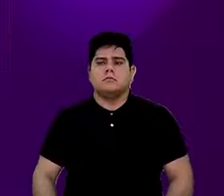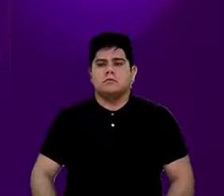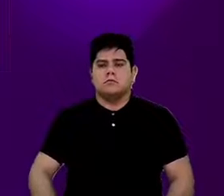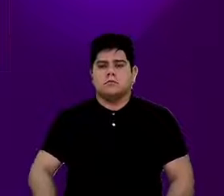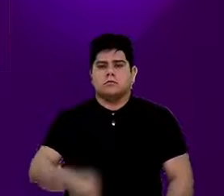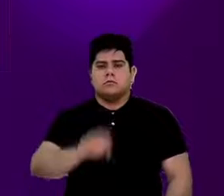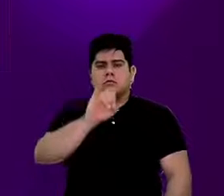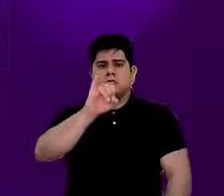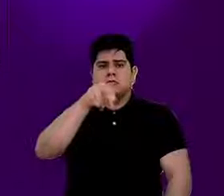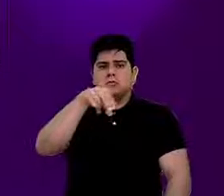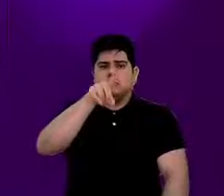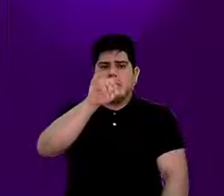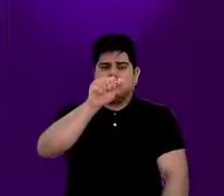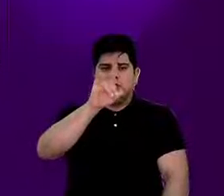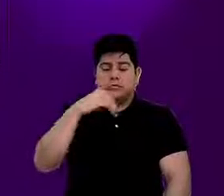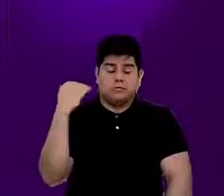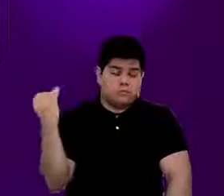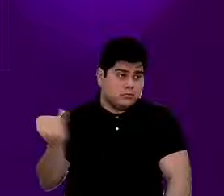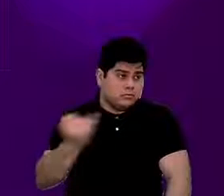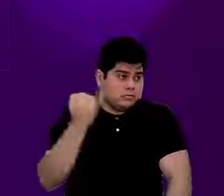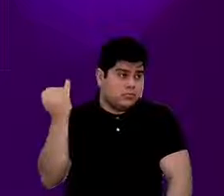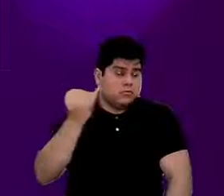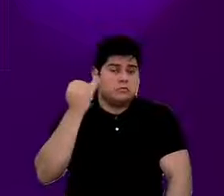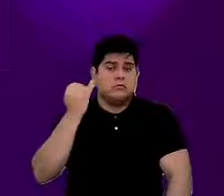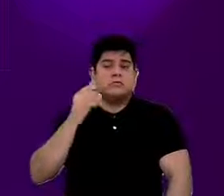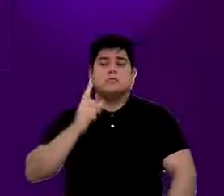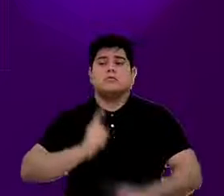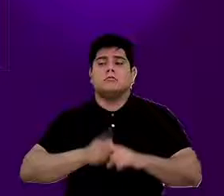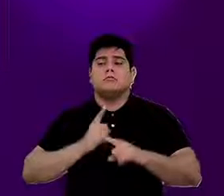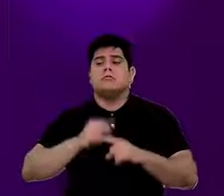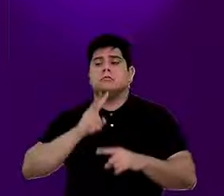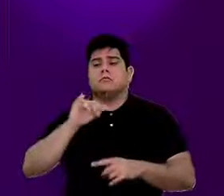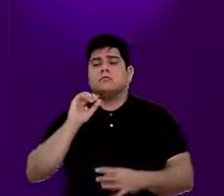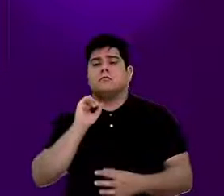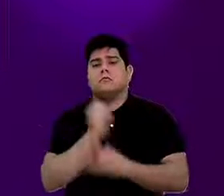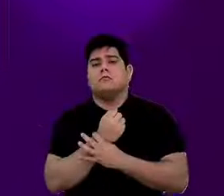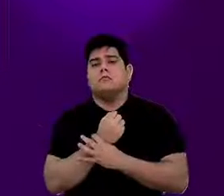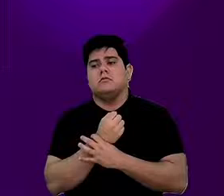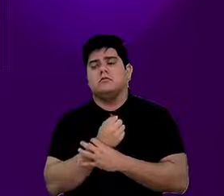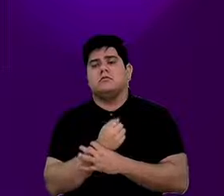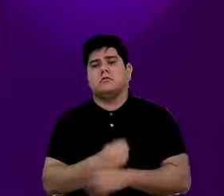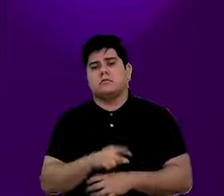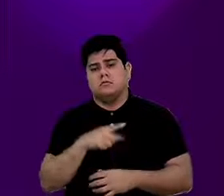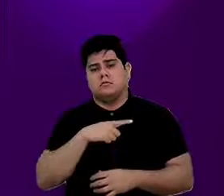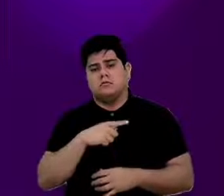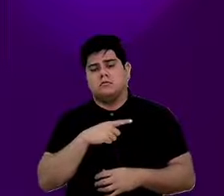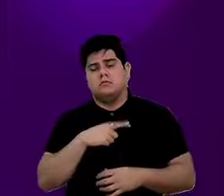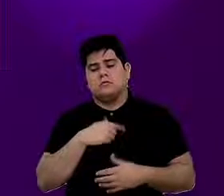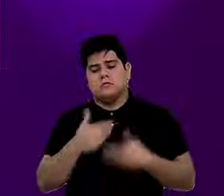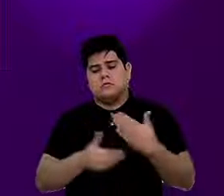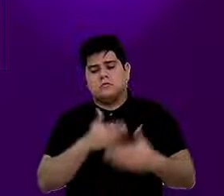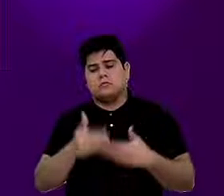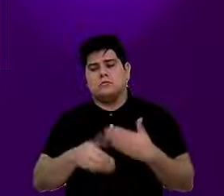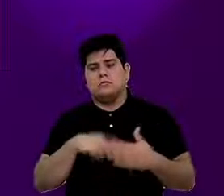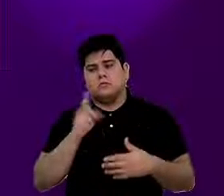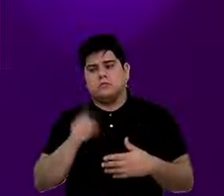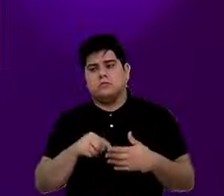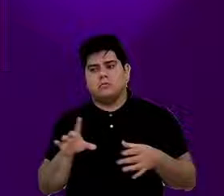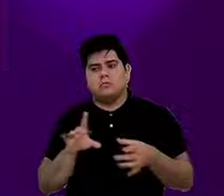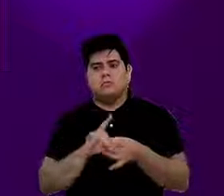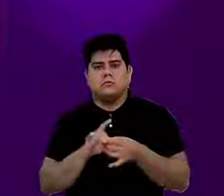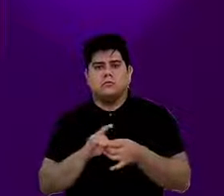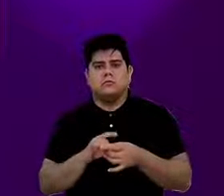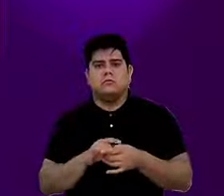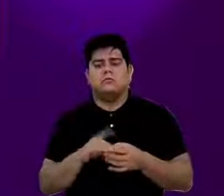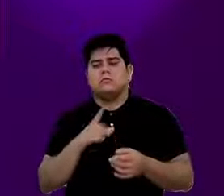pontos importantíssimos nesse processo, uma vez que vão garantir essa segurança e que o processo está sendo integrado. Então, a